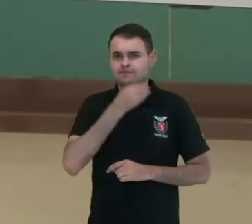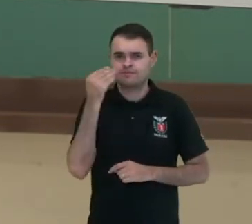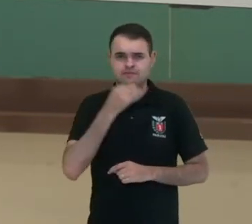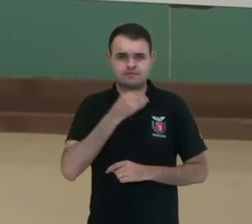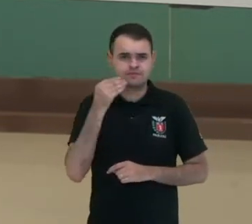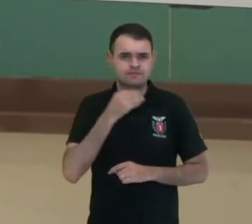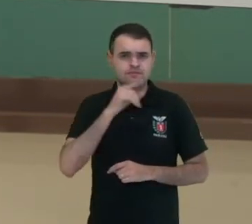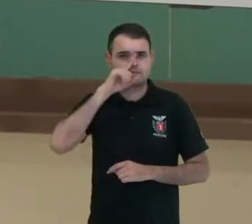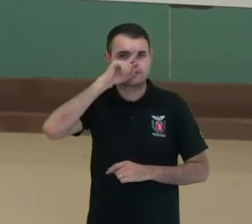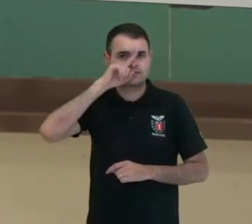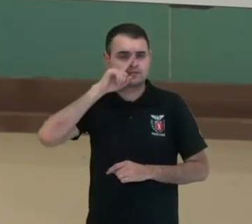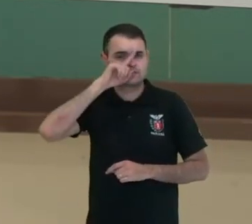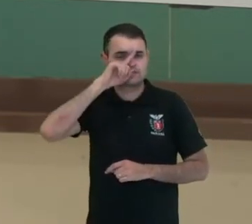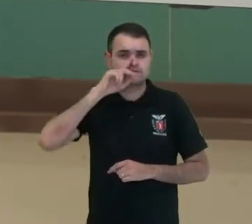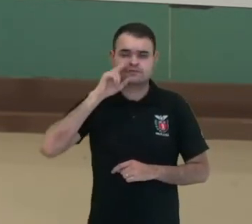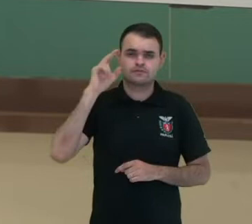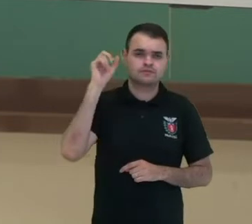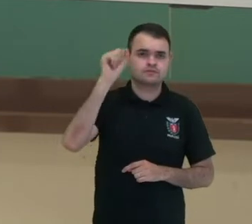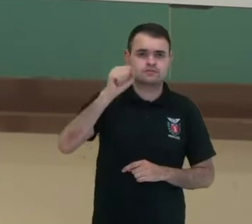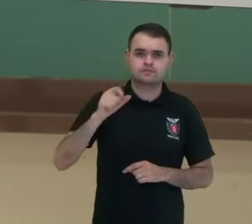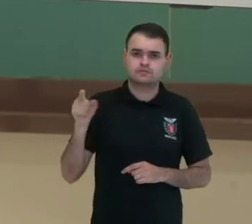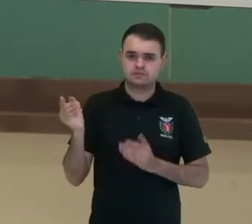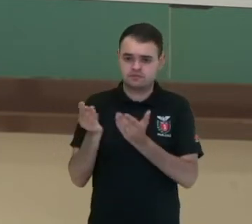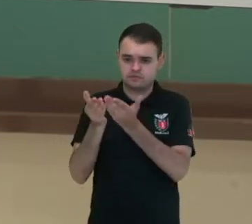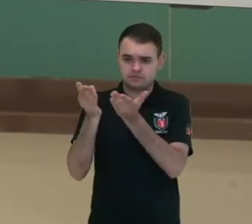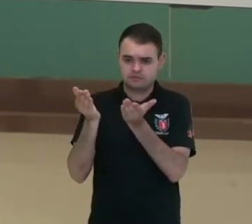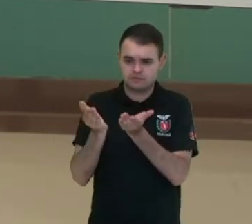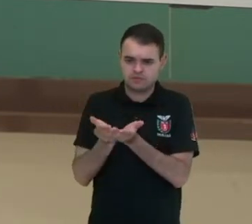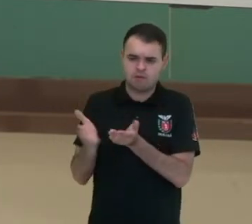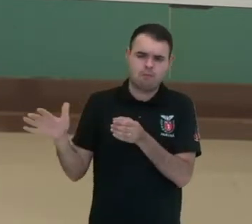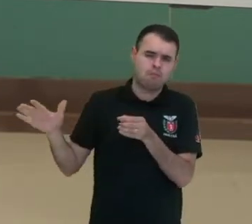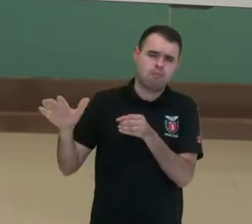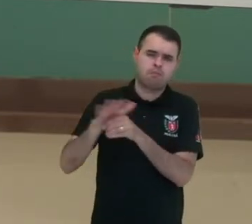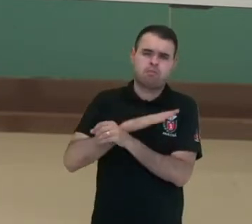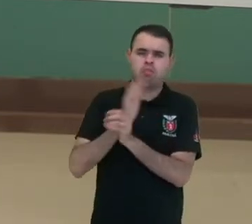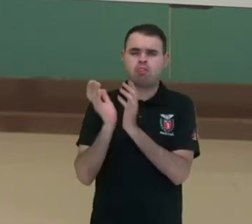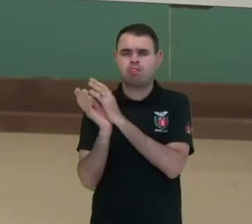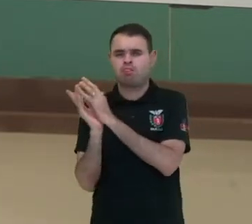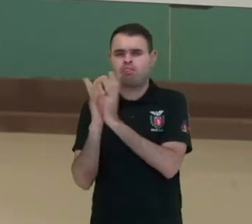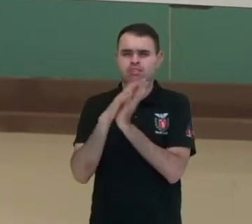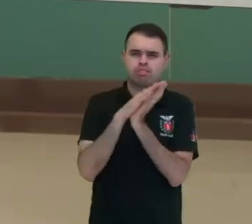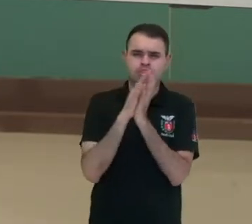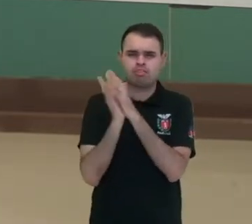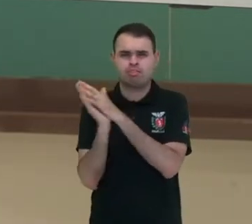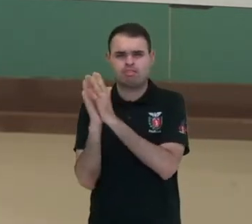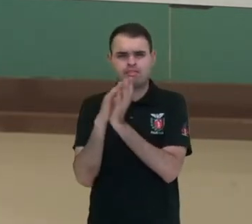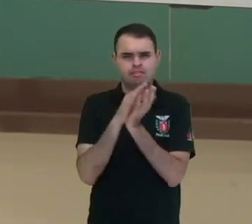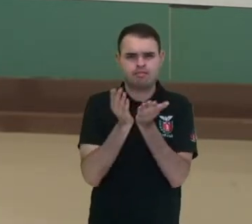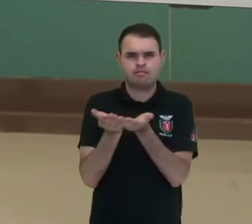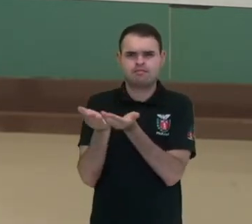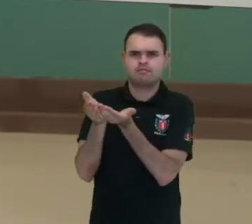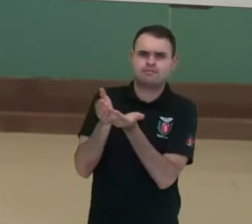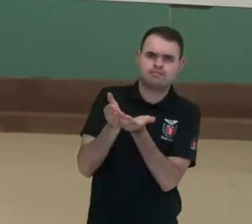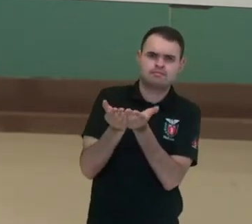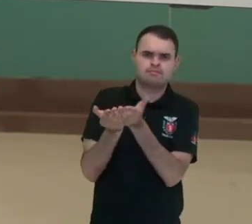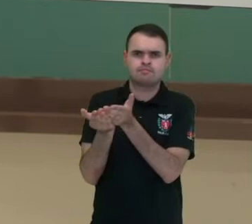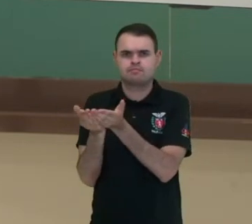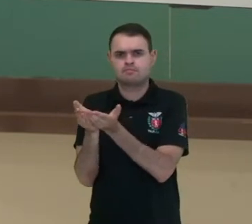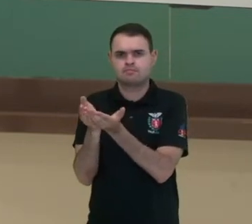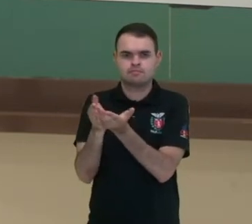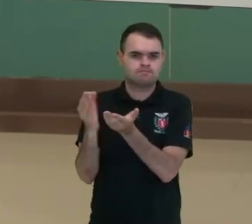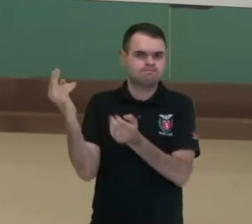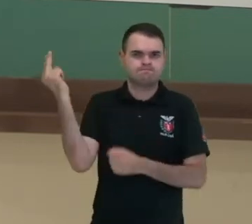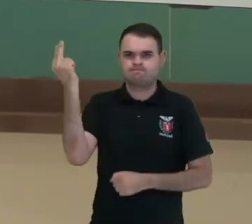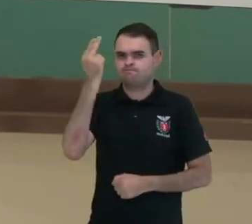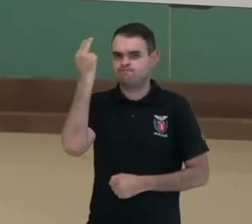fragilidade, na qual eles vêm ali naquele boat, uma espécie de barco ali que não dá conta, do número de